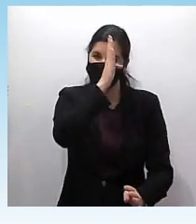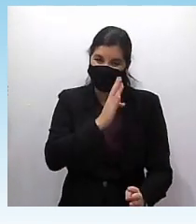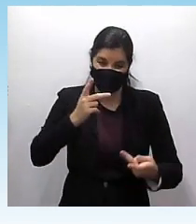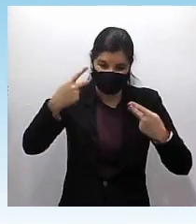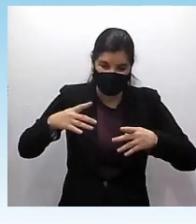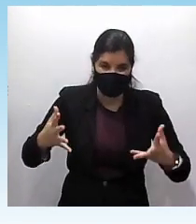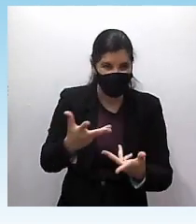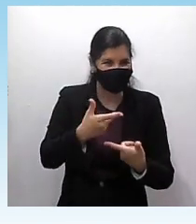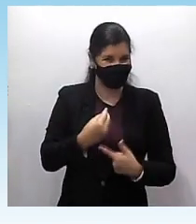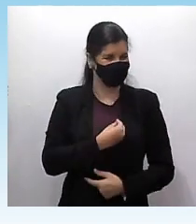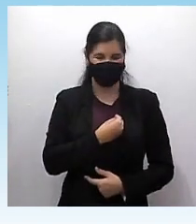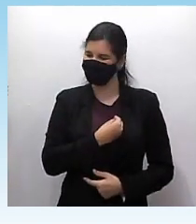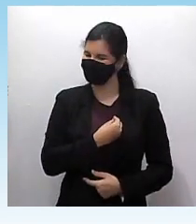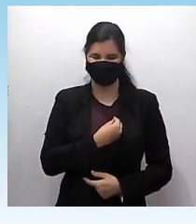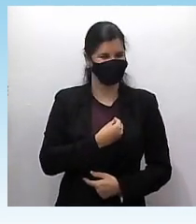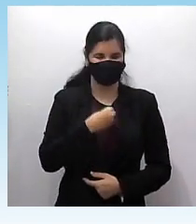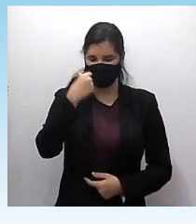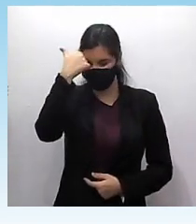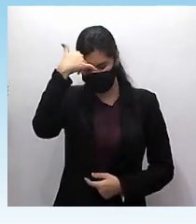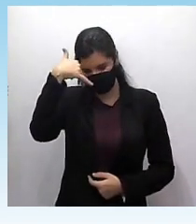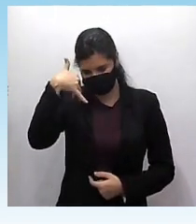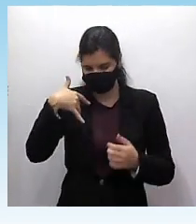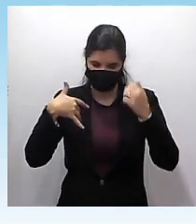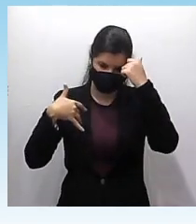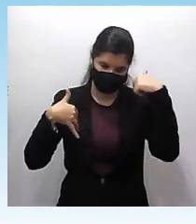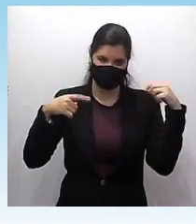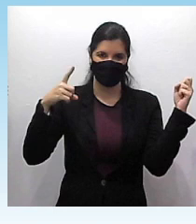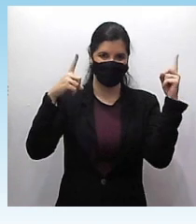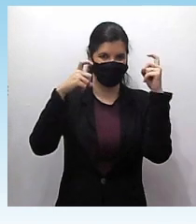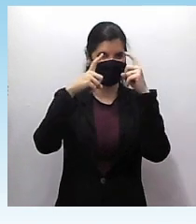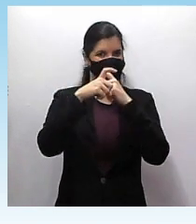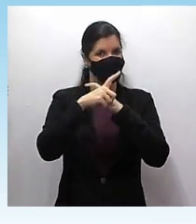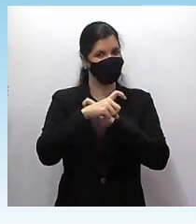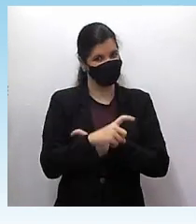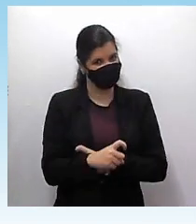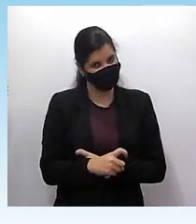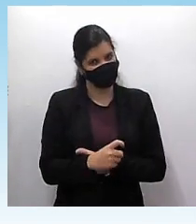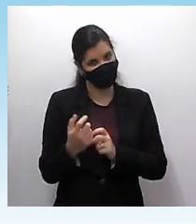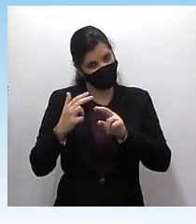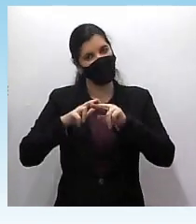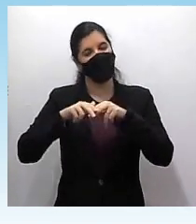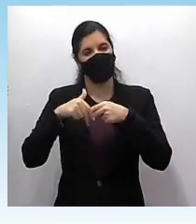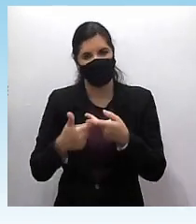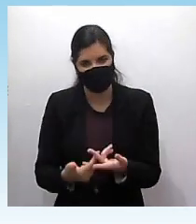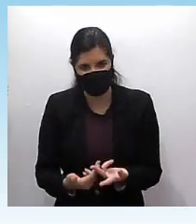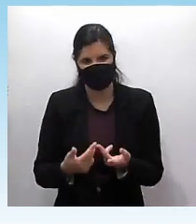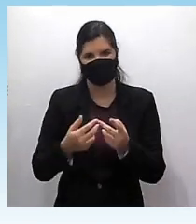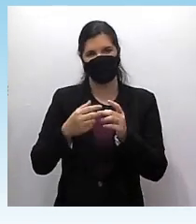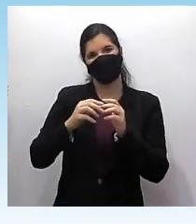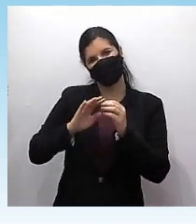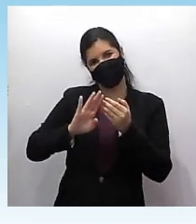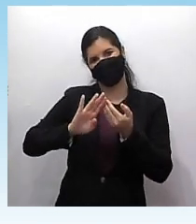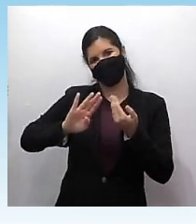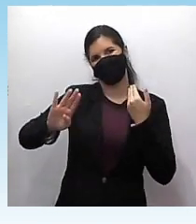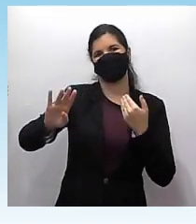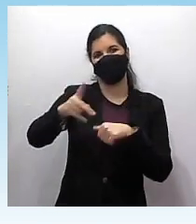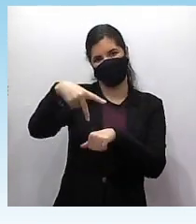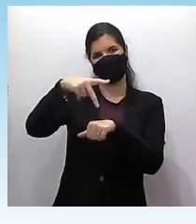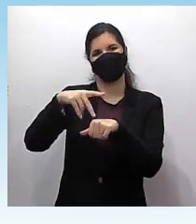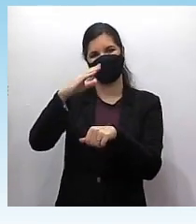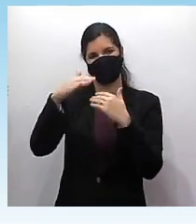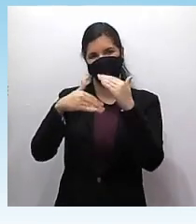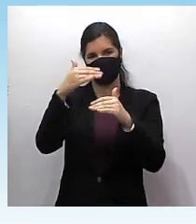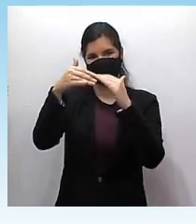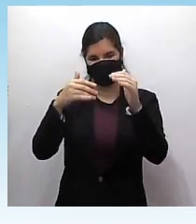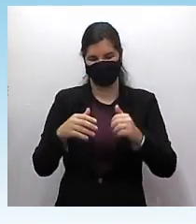é muito suada, ainda é muito difícil no Brasil. Então isso nos coloca bem longe dos países desenvolvidos,